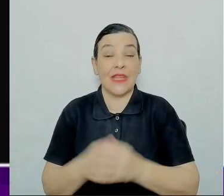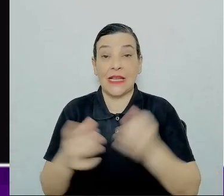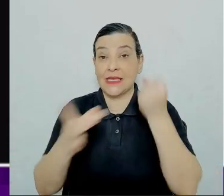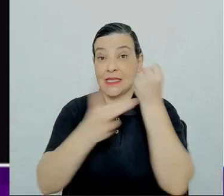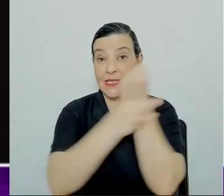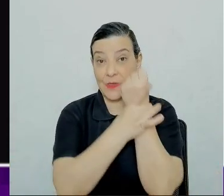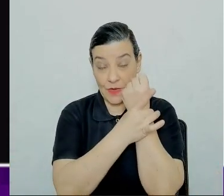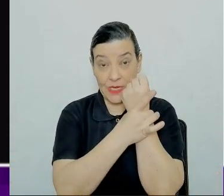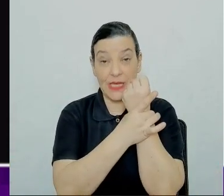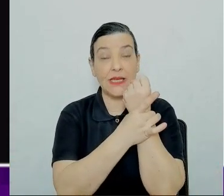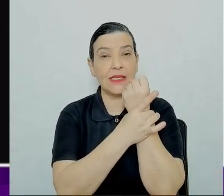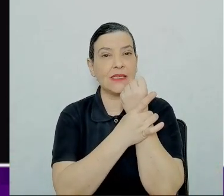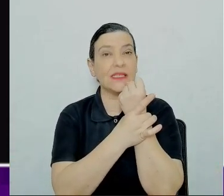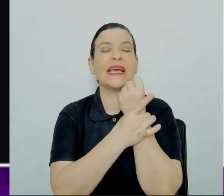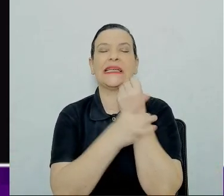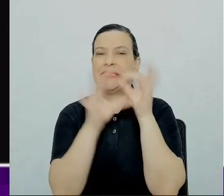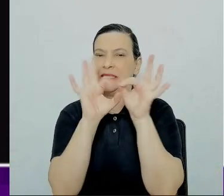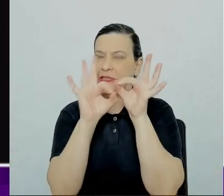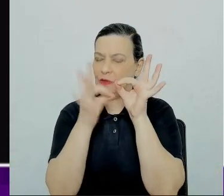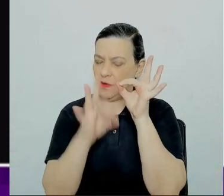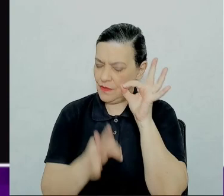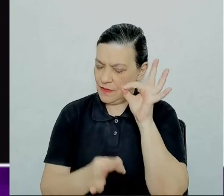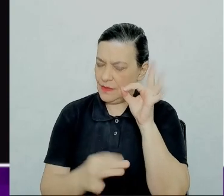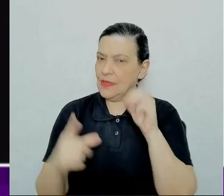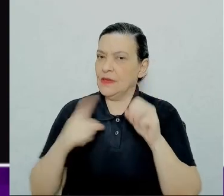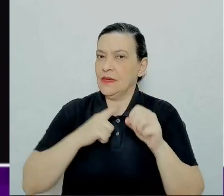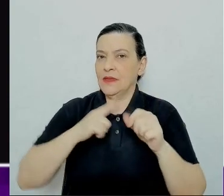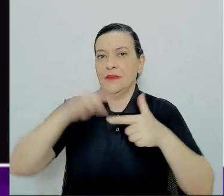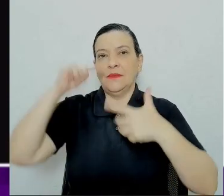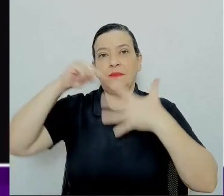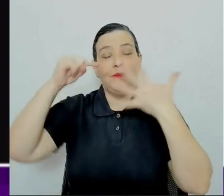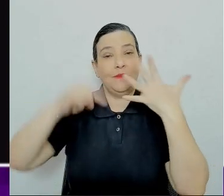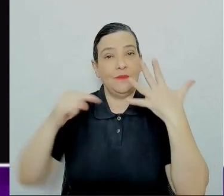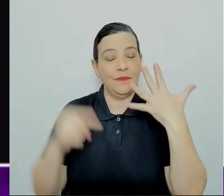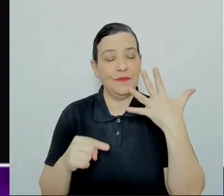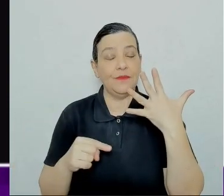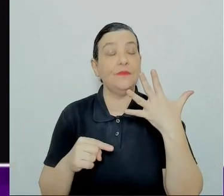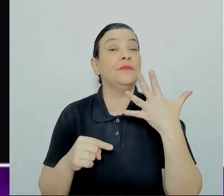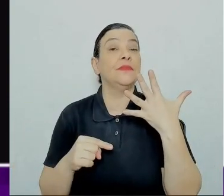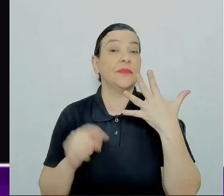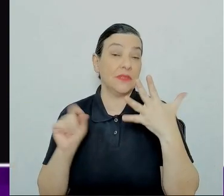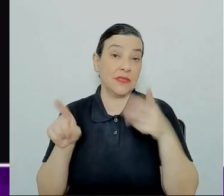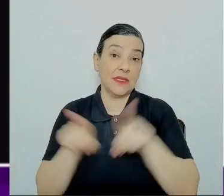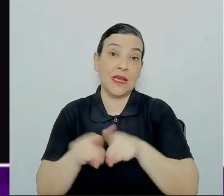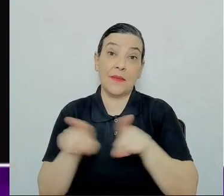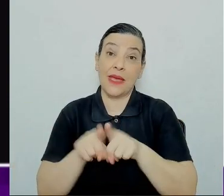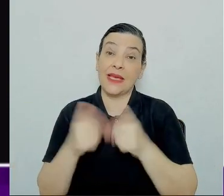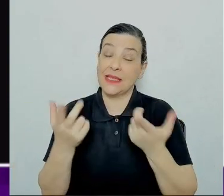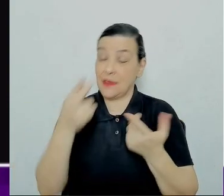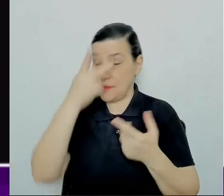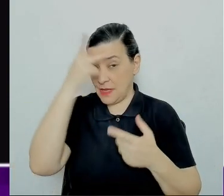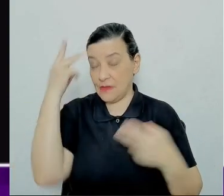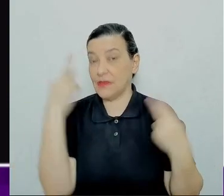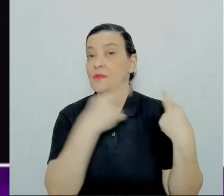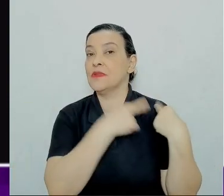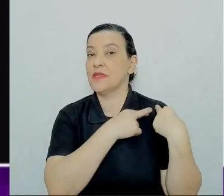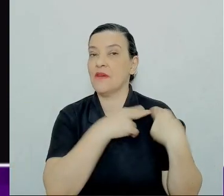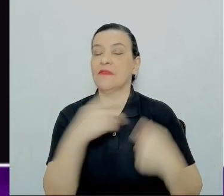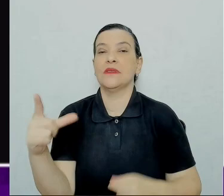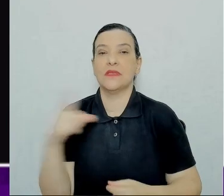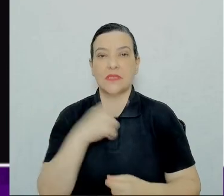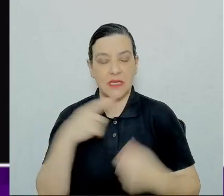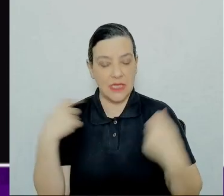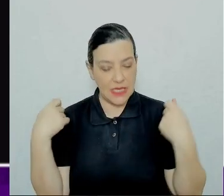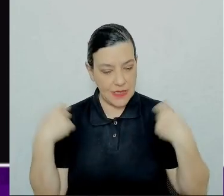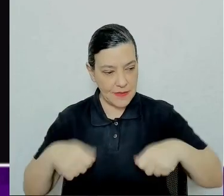ela é complexa, envolve diversos fatores e tem muitos atores responsáveis por isso. Então, você tem que olhar o